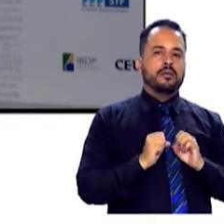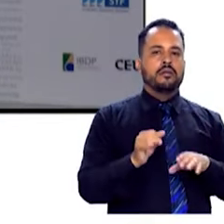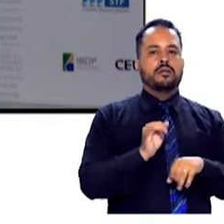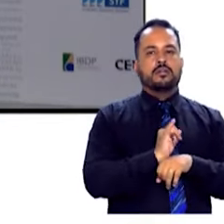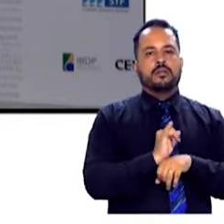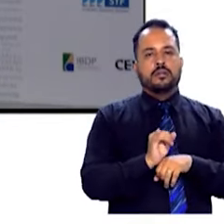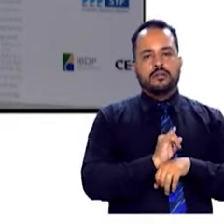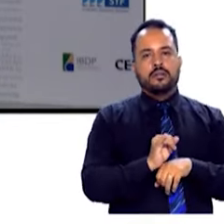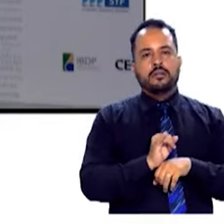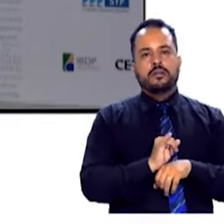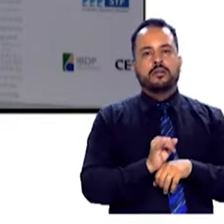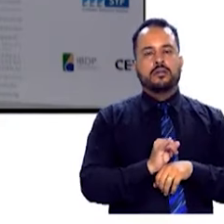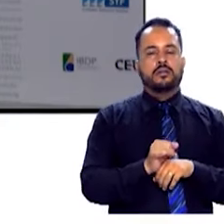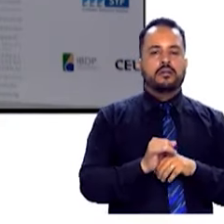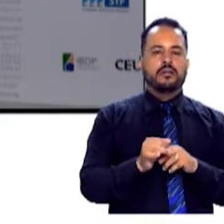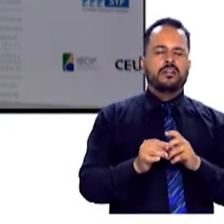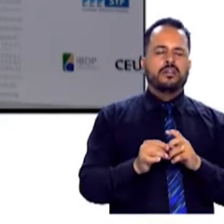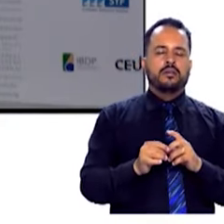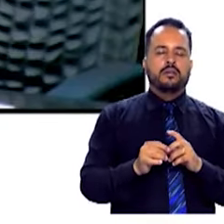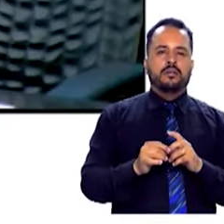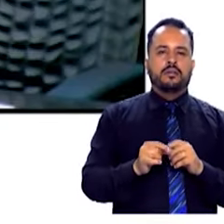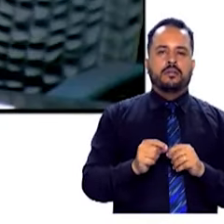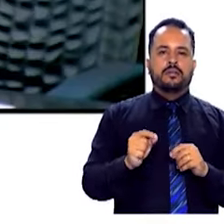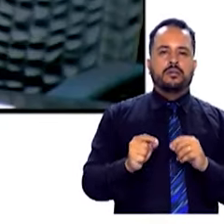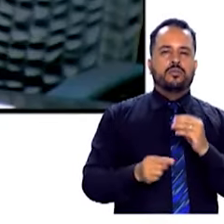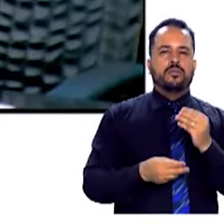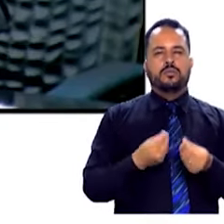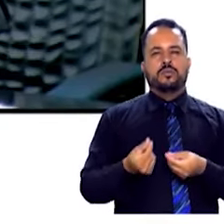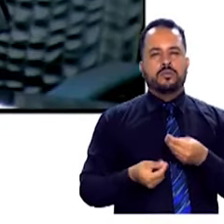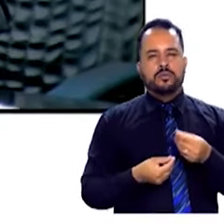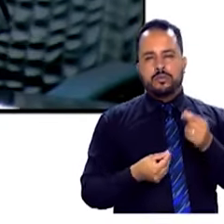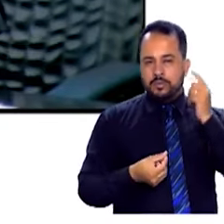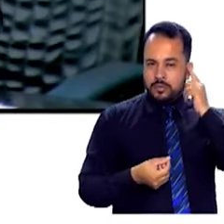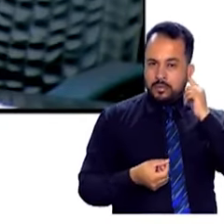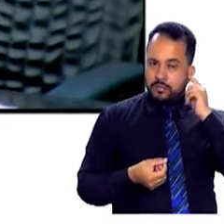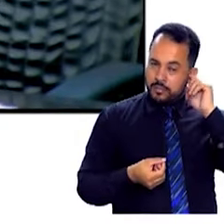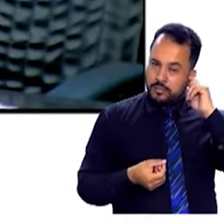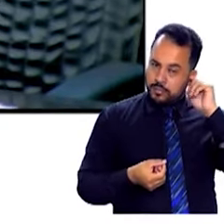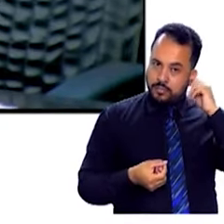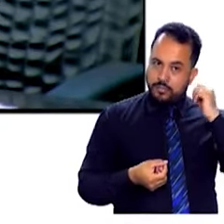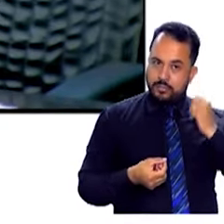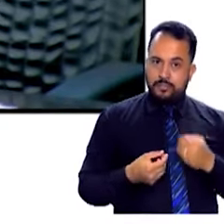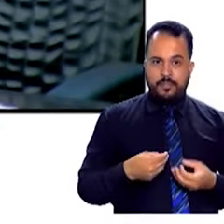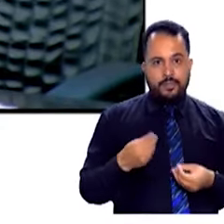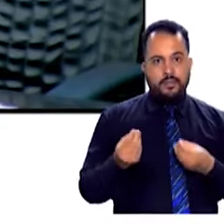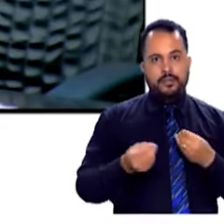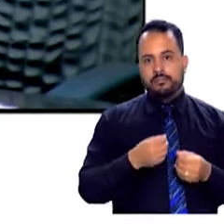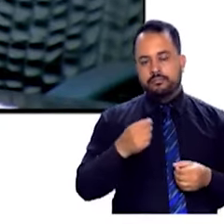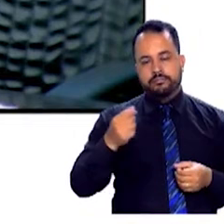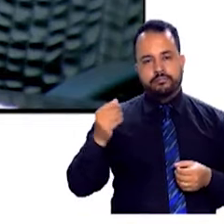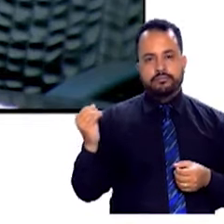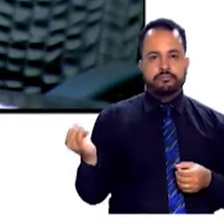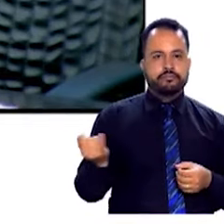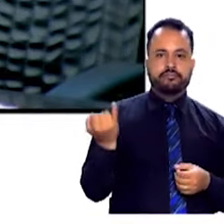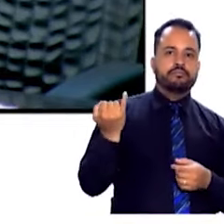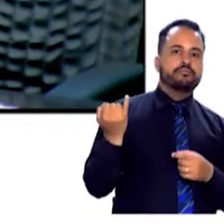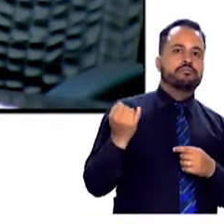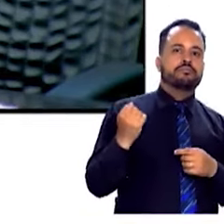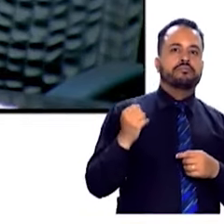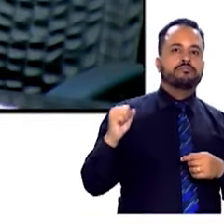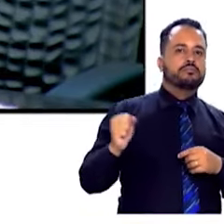recurso seja tempestivo e que o eh defeito não seja considerado eh muito grave e o Supremo já fez isso